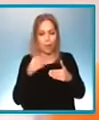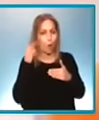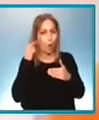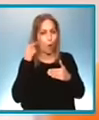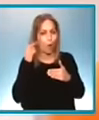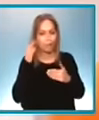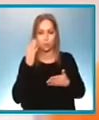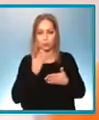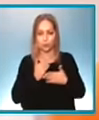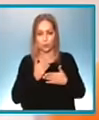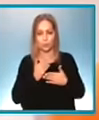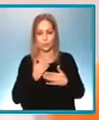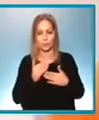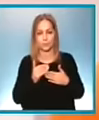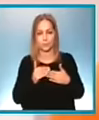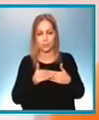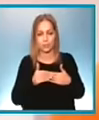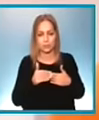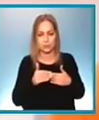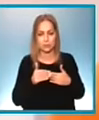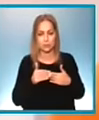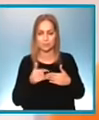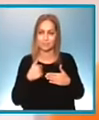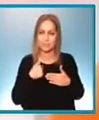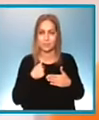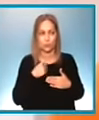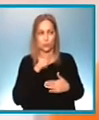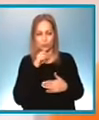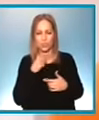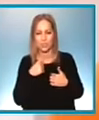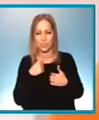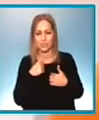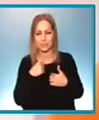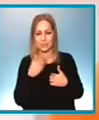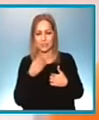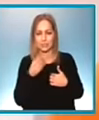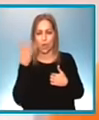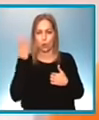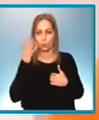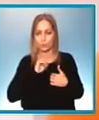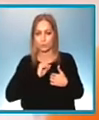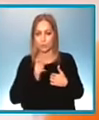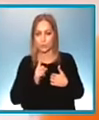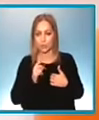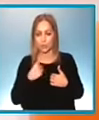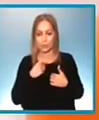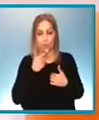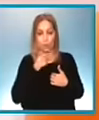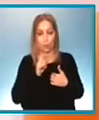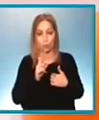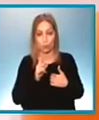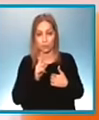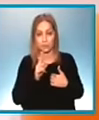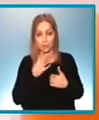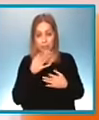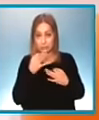depois já estava a pensar, seja que eu... que eu podia cantar isto, mas isto não é a minha cultura, isto não se faz, isto é uma